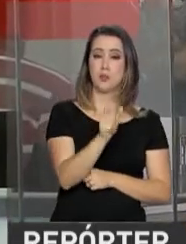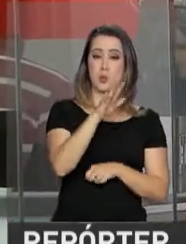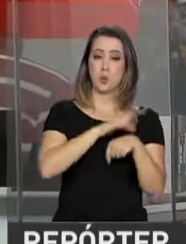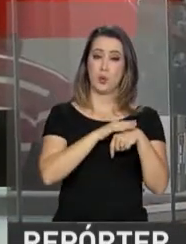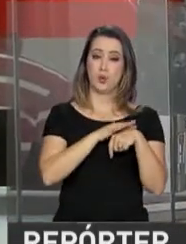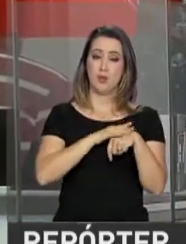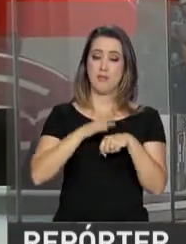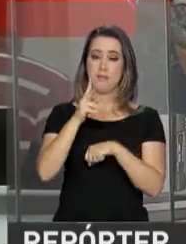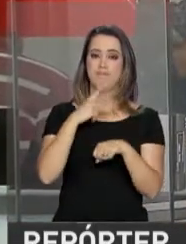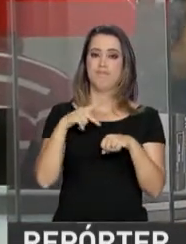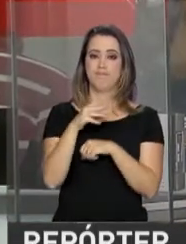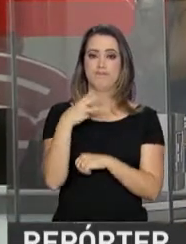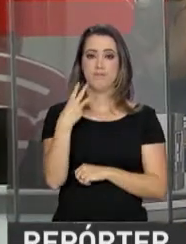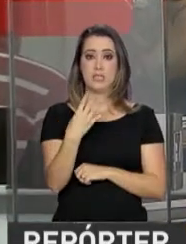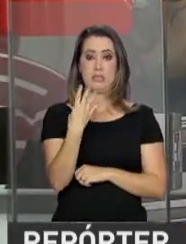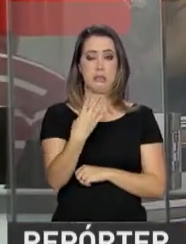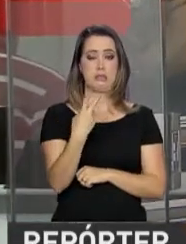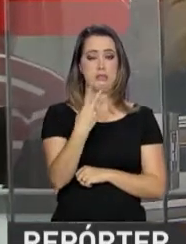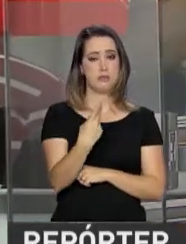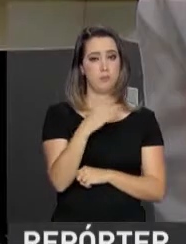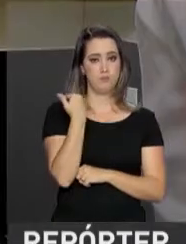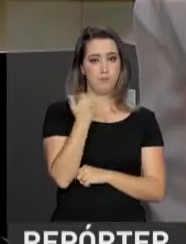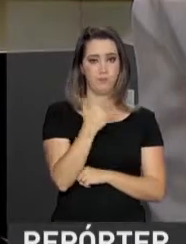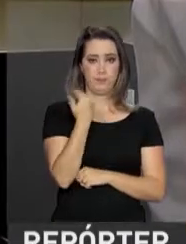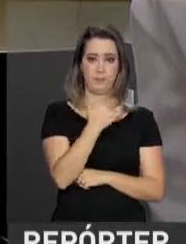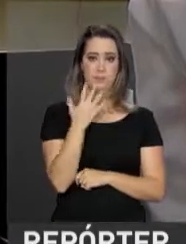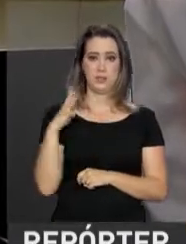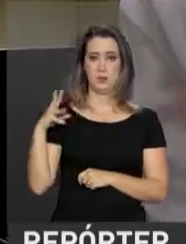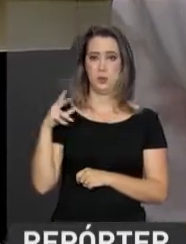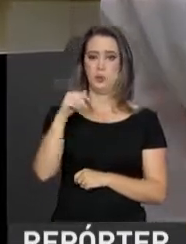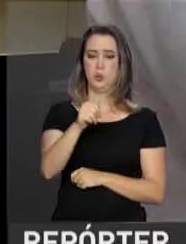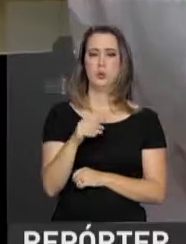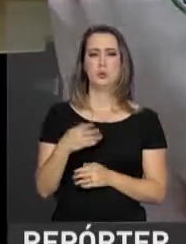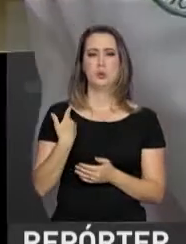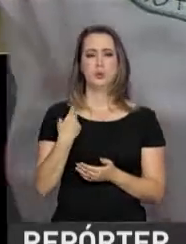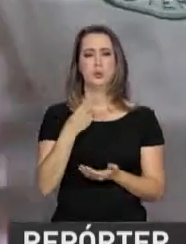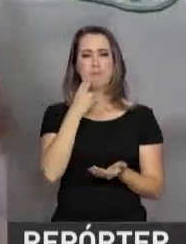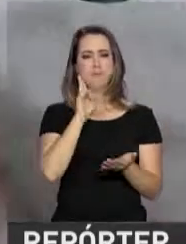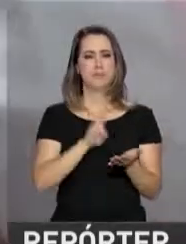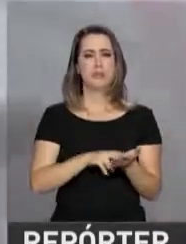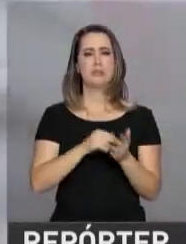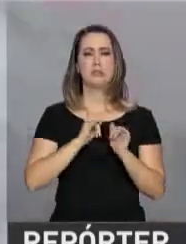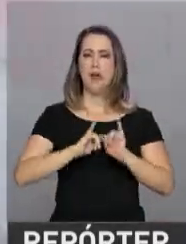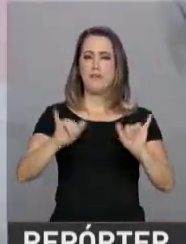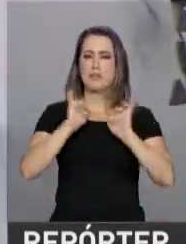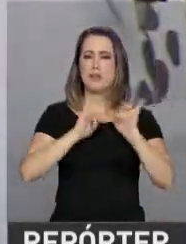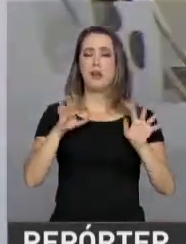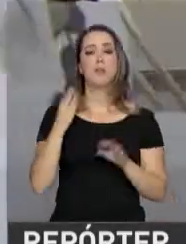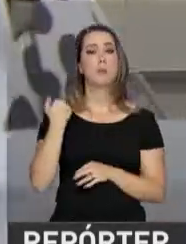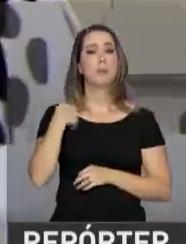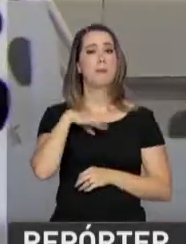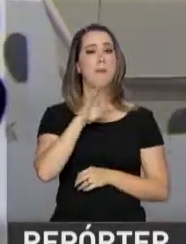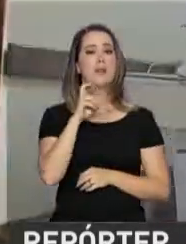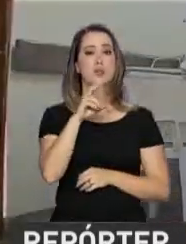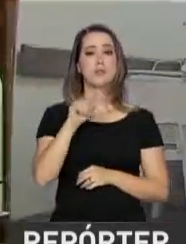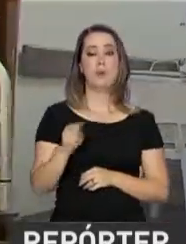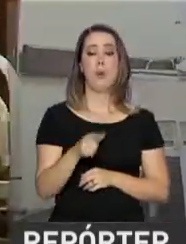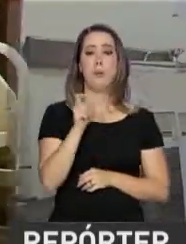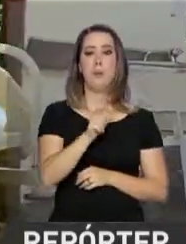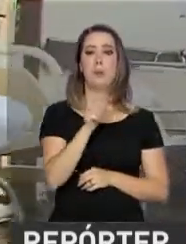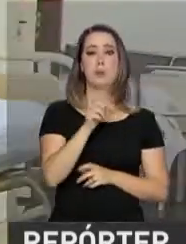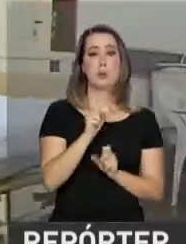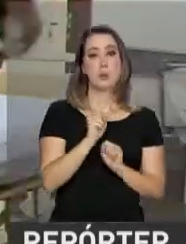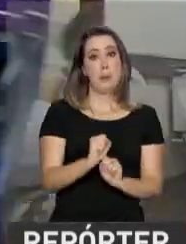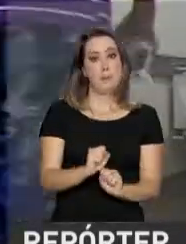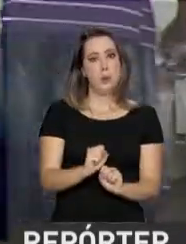no país e 342 mortes ao todo foram notificados neste período mais de 5 mil casos suspeitos